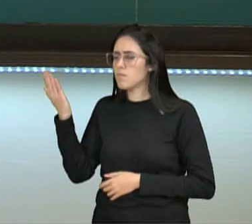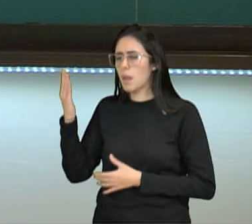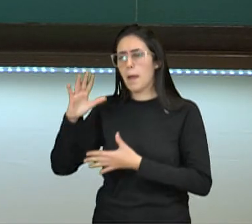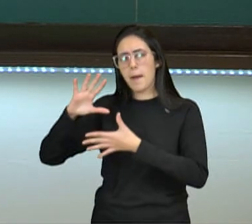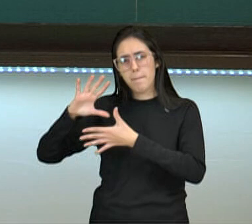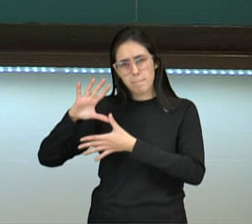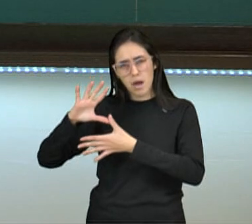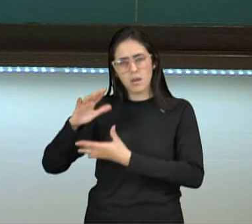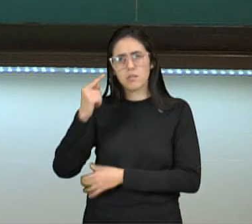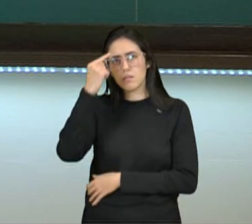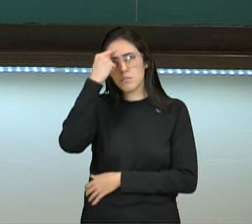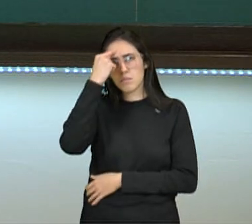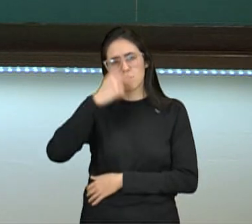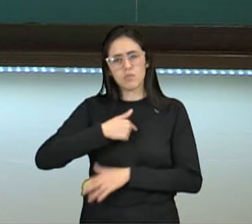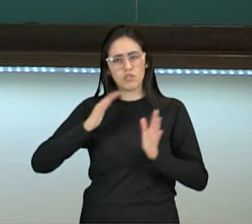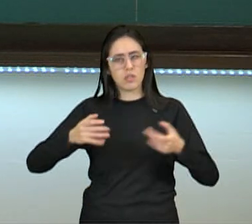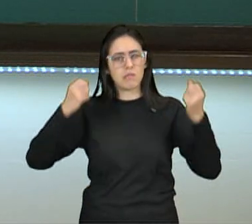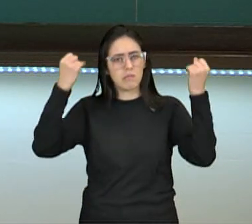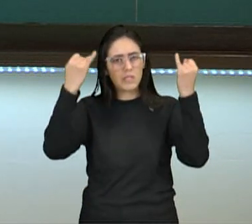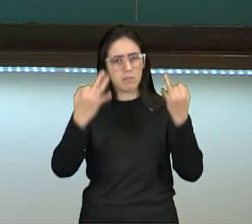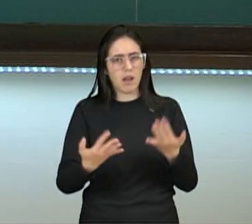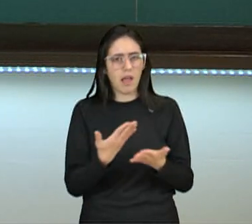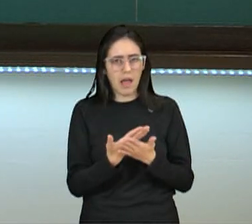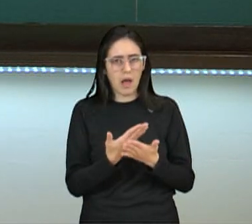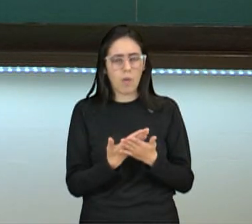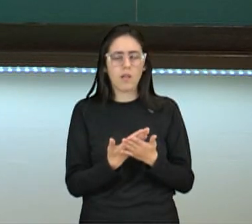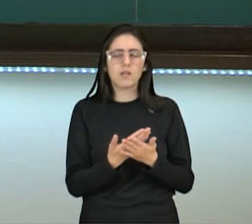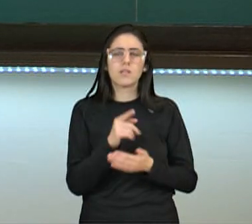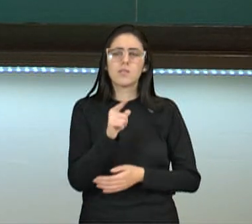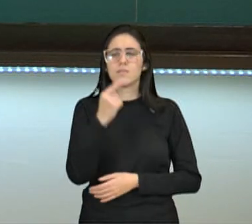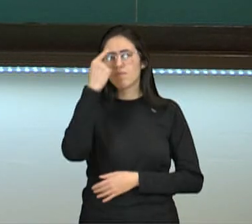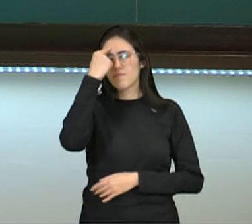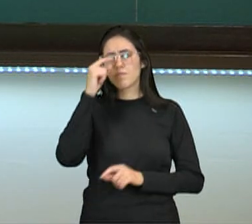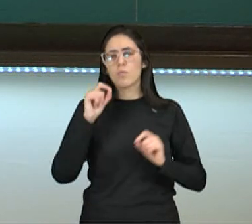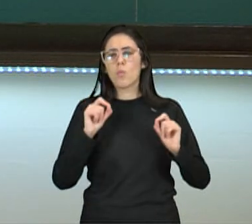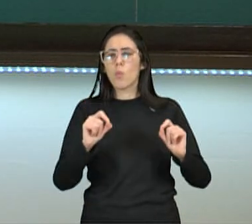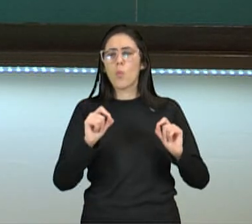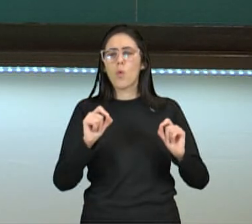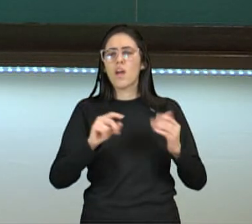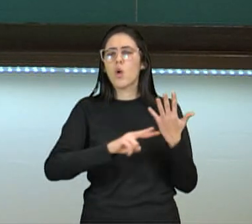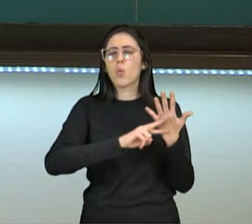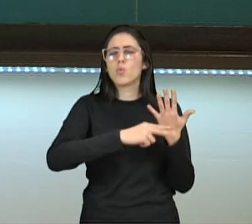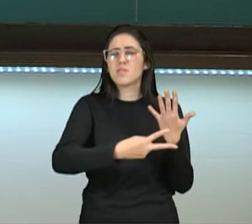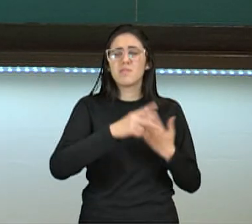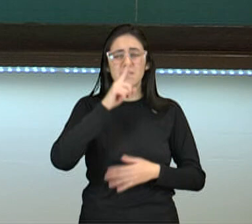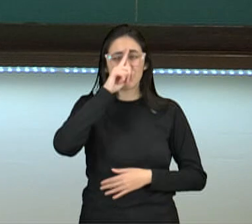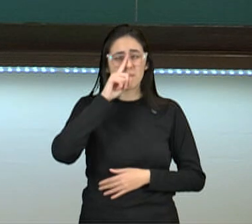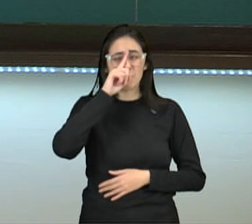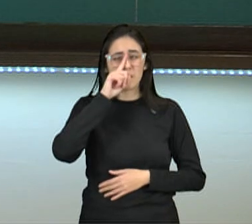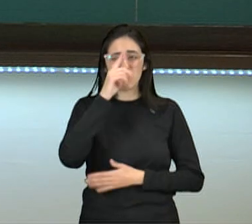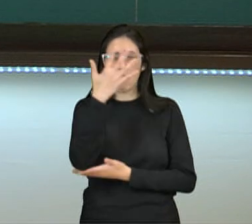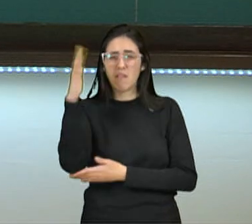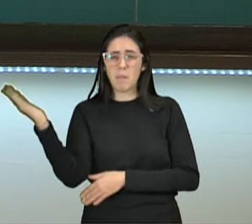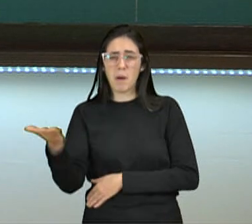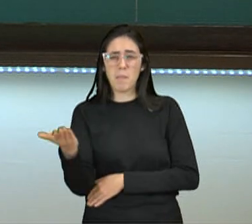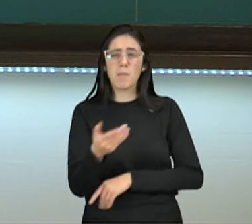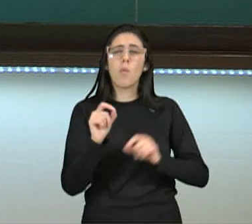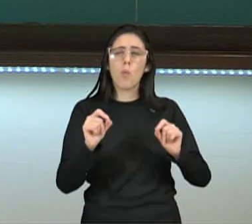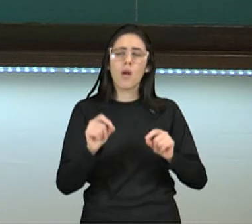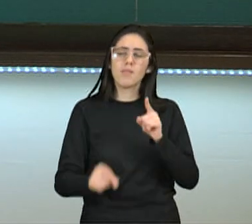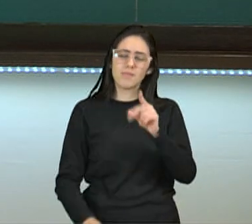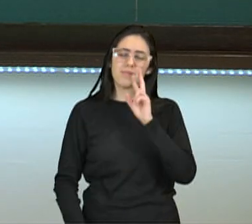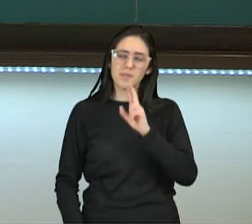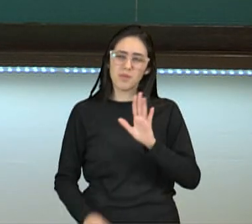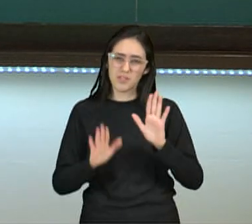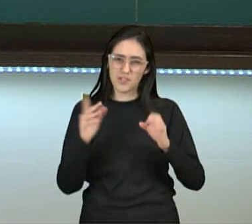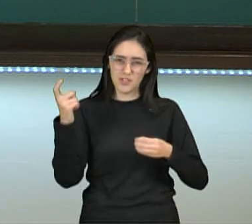pensando em tudo que nós debatemos ao longo da nossa aula, o que nós podemos relacionar como consequências desse desmatamento? Respondam e a